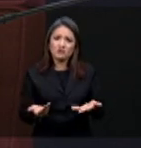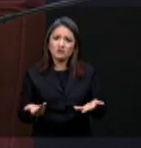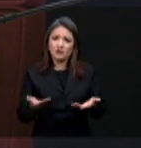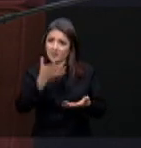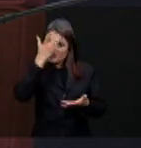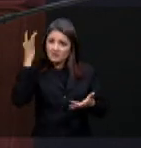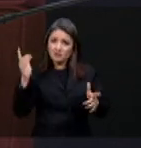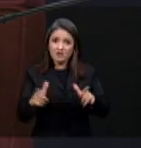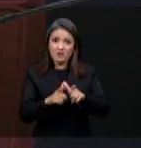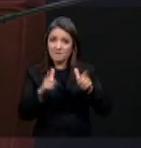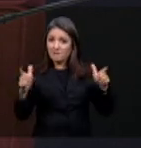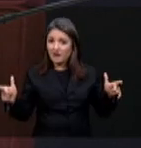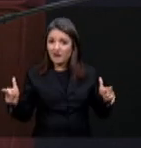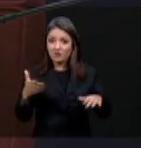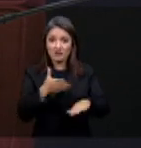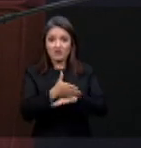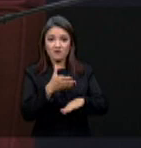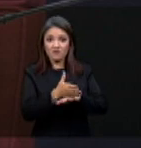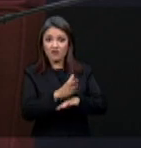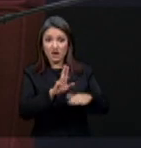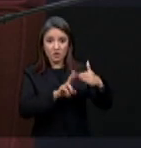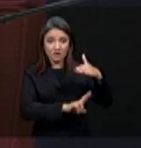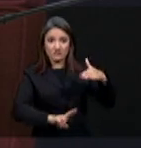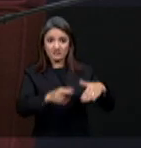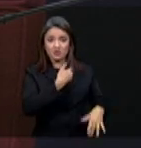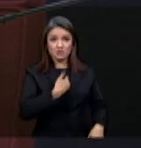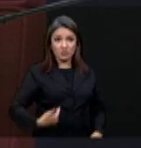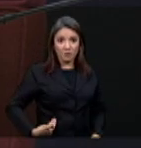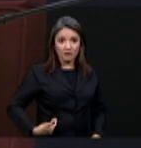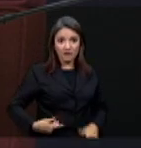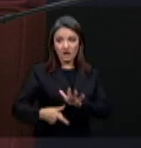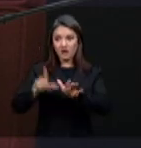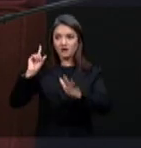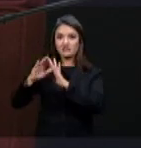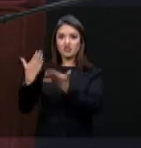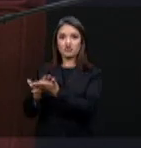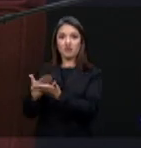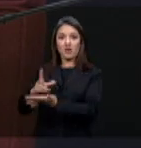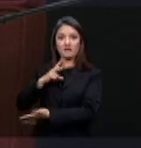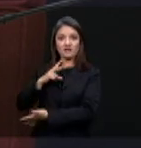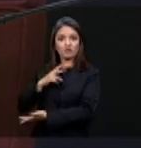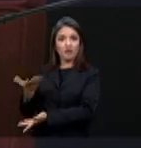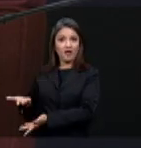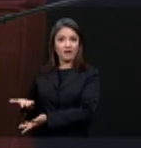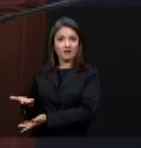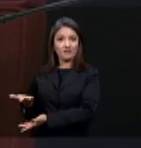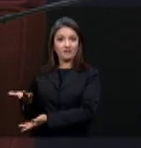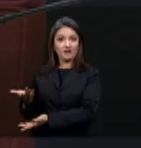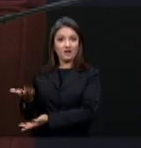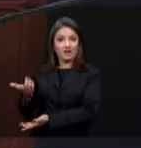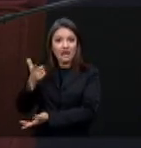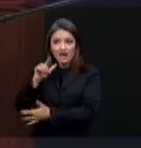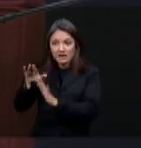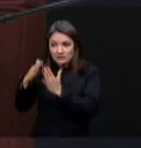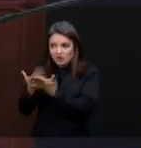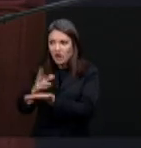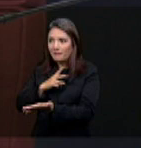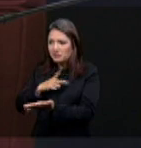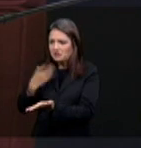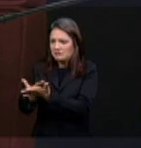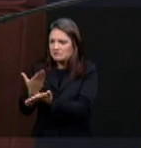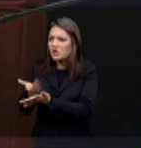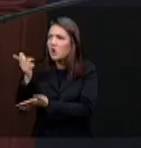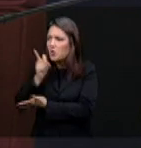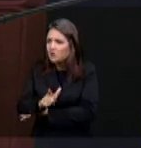maioria das pessoas que têm acesso às universidades públicas São pessoas que estuda as escolas privadas que conseguiram um padrão de qualidade no ensino que